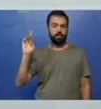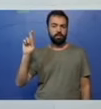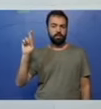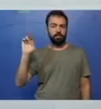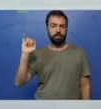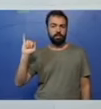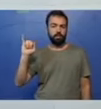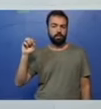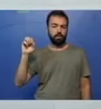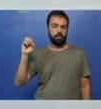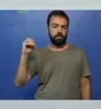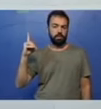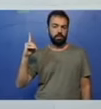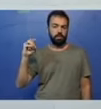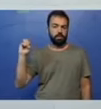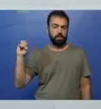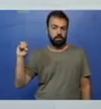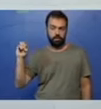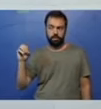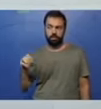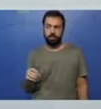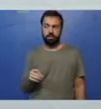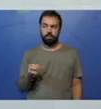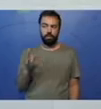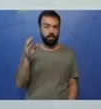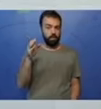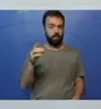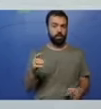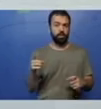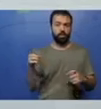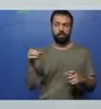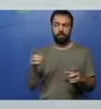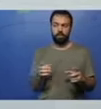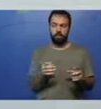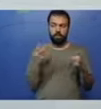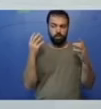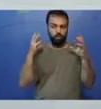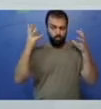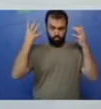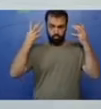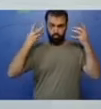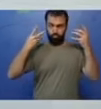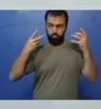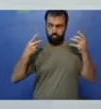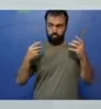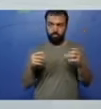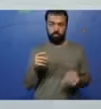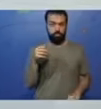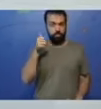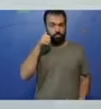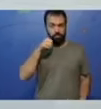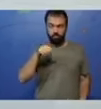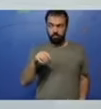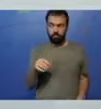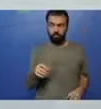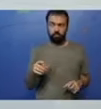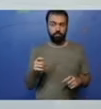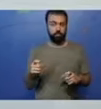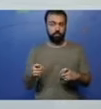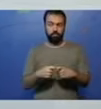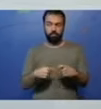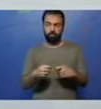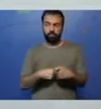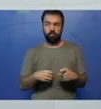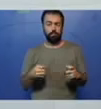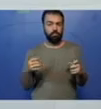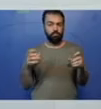estéril. Da mesma forma que quando nós cruzamos o leão com a tigresa, nós